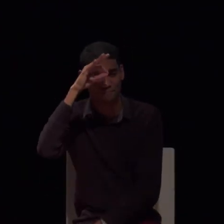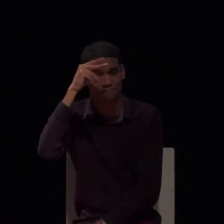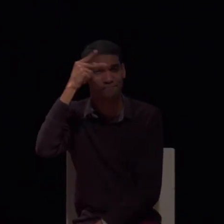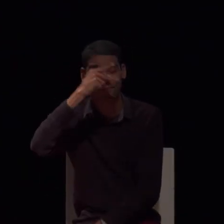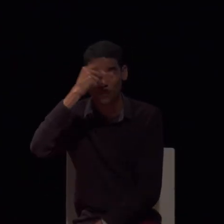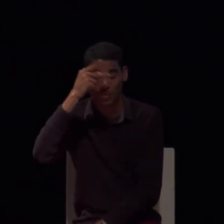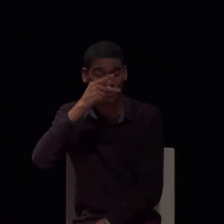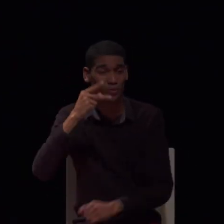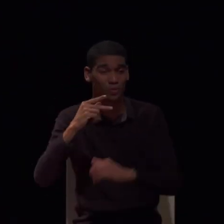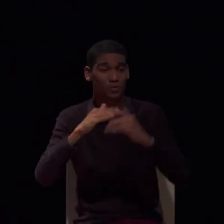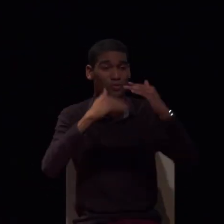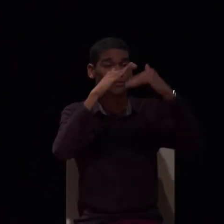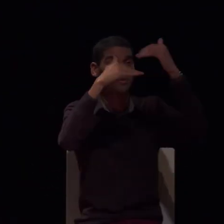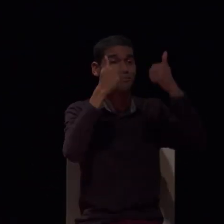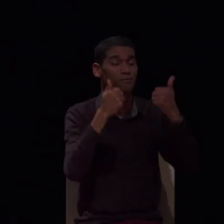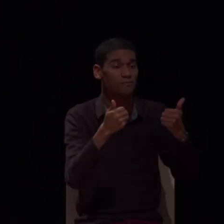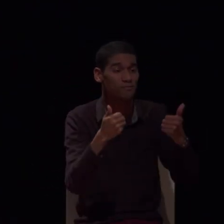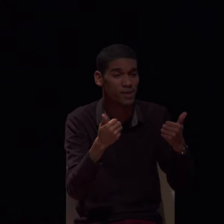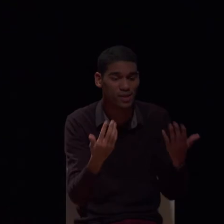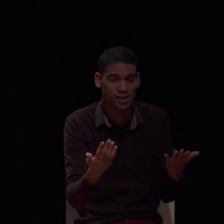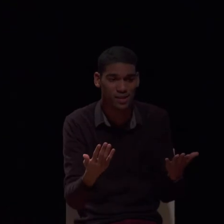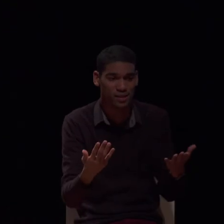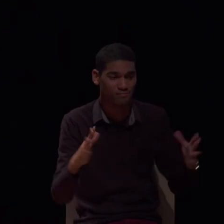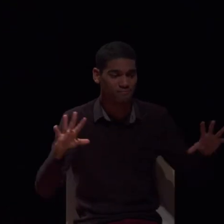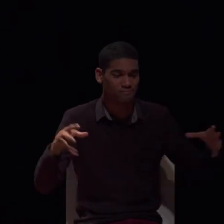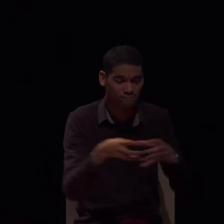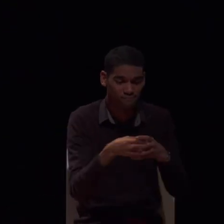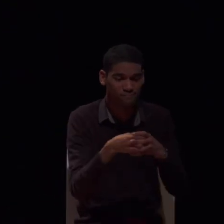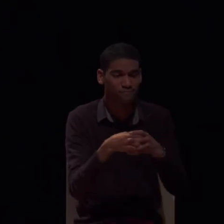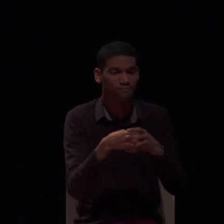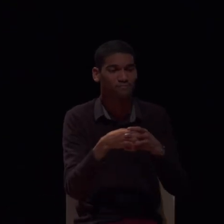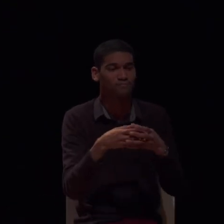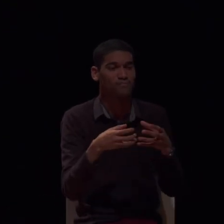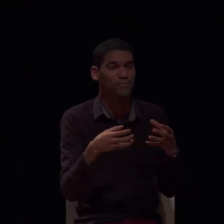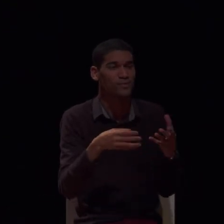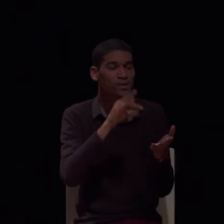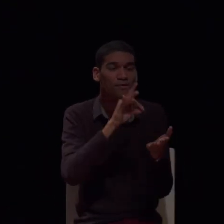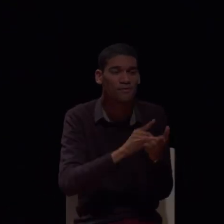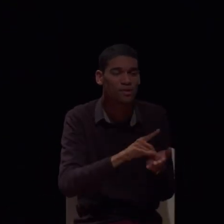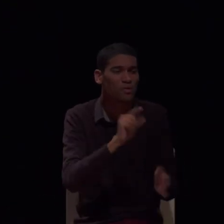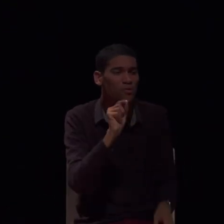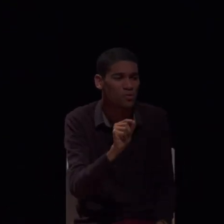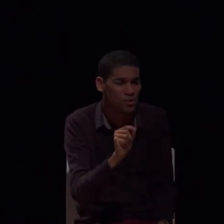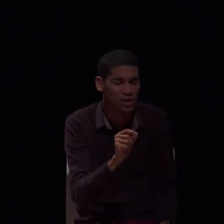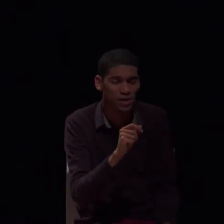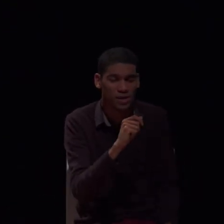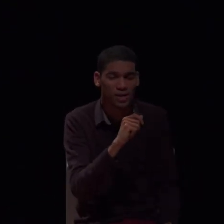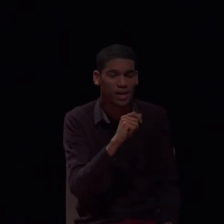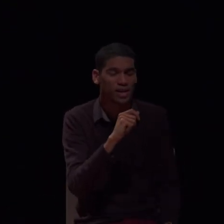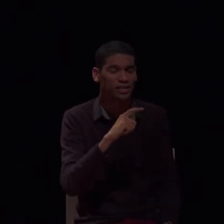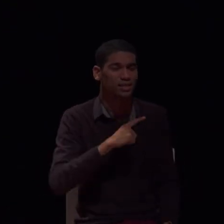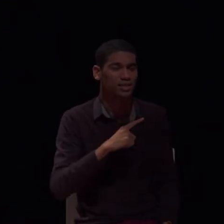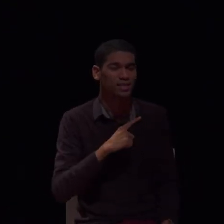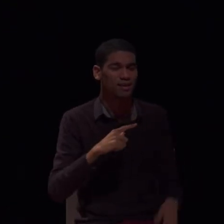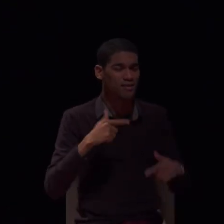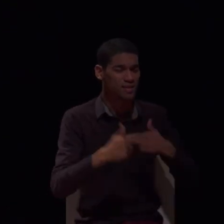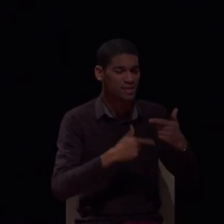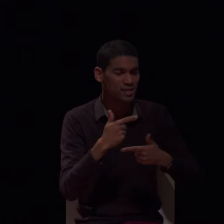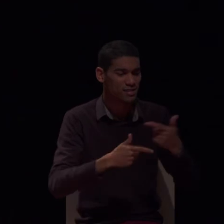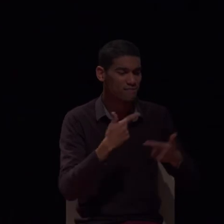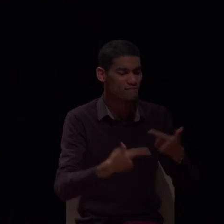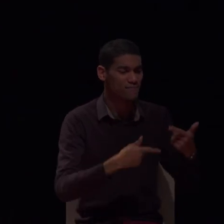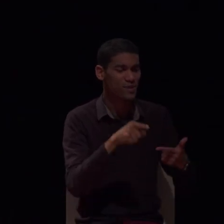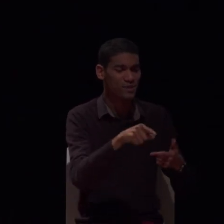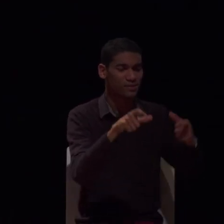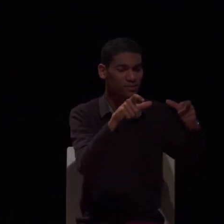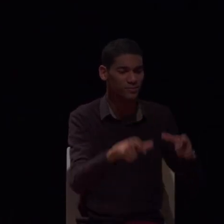então a criação dessa rede que foi muito maior do que a gente podia pensar na verdade que é resultado de trabalhar no território